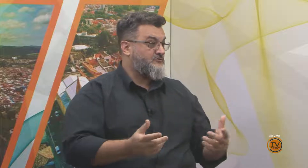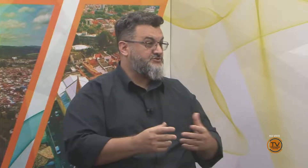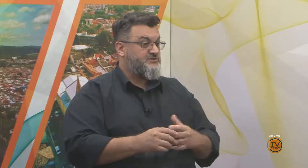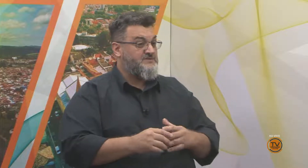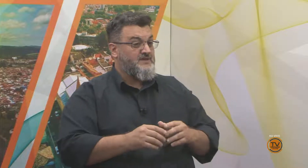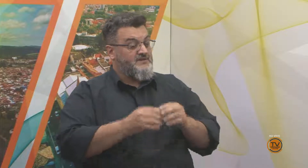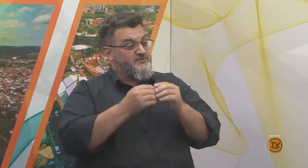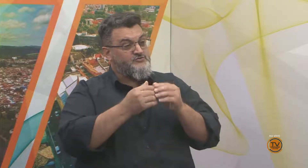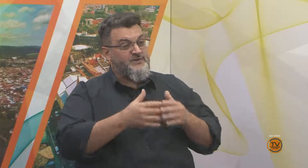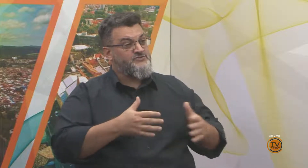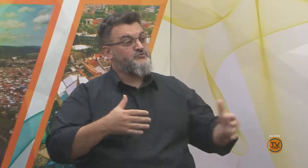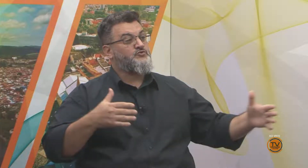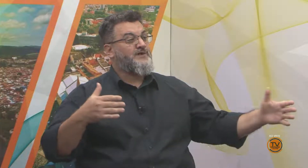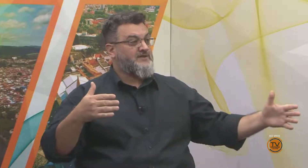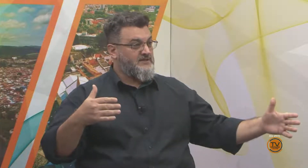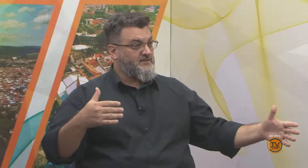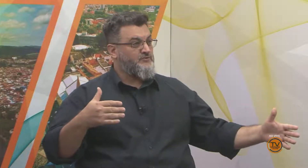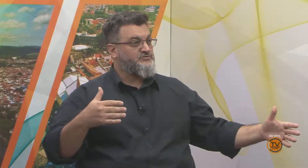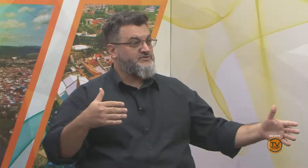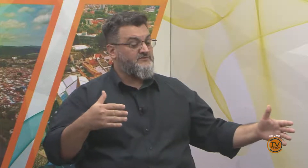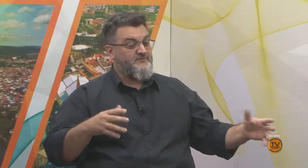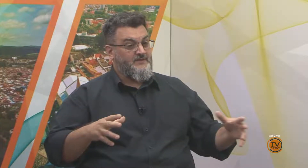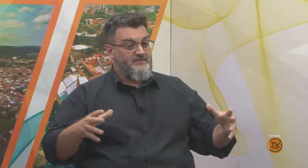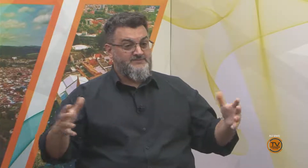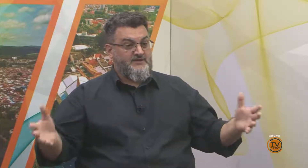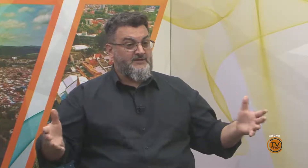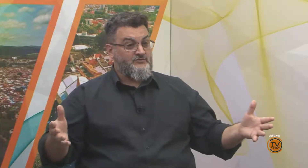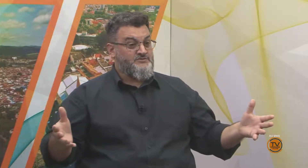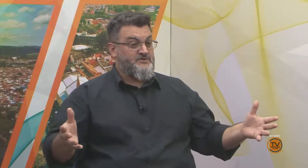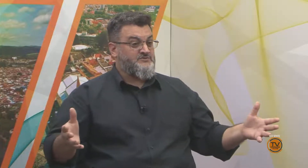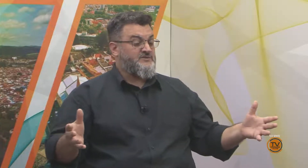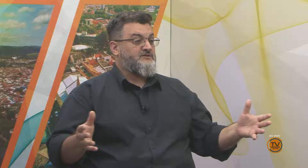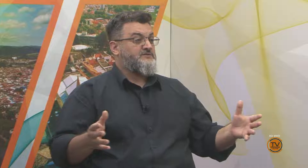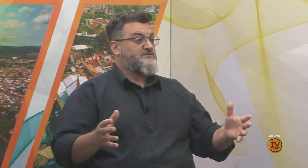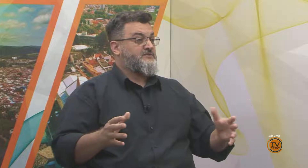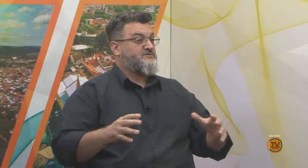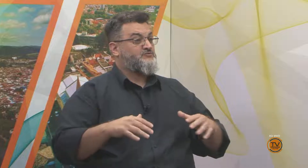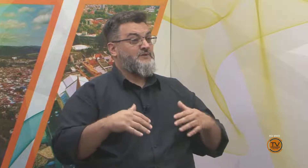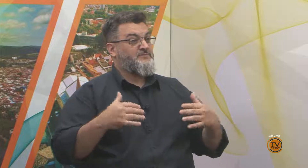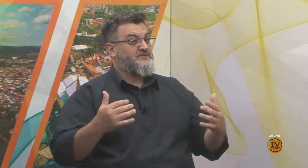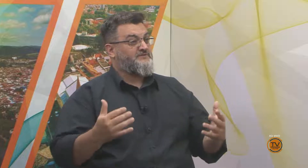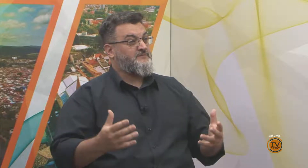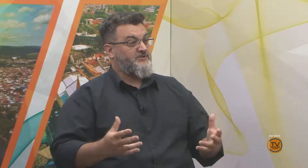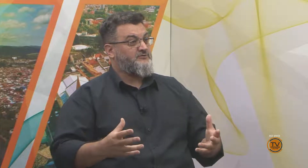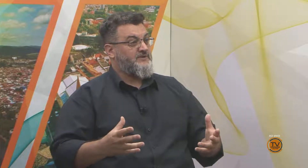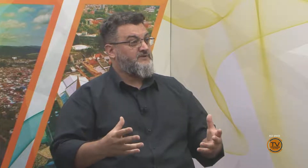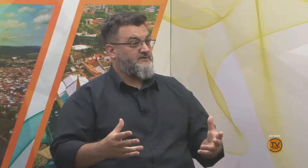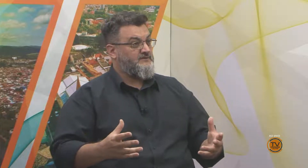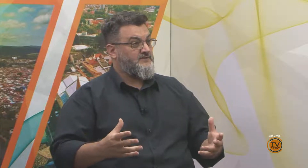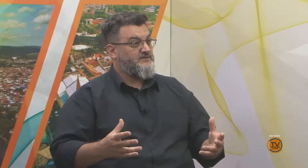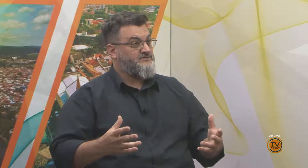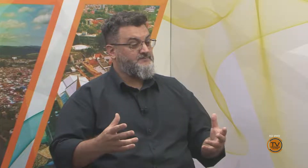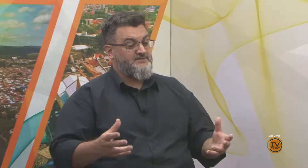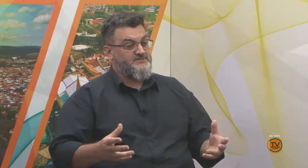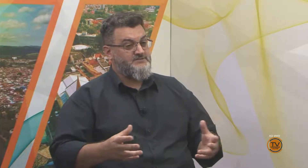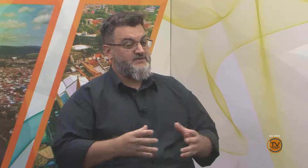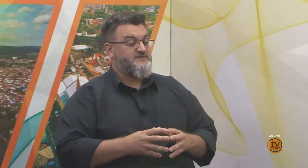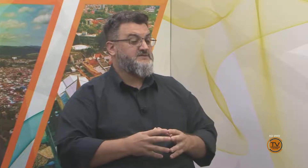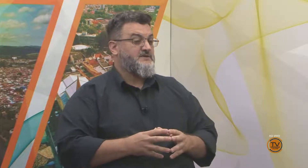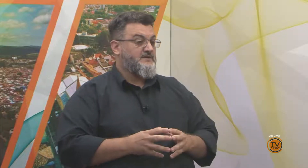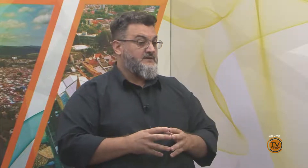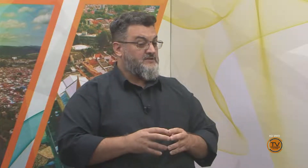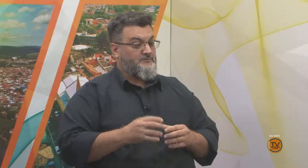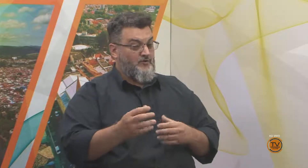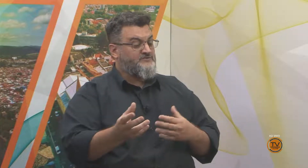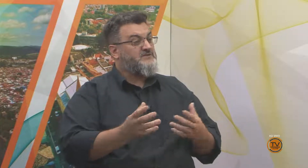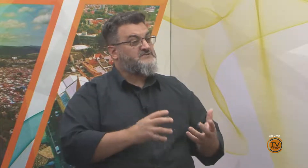algumas tecnologias, e isso mexe em toda uma cadeia produtiva. Em Jacareí, nós temos aqui uma situação de uma planta fabril, né, grande, bastante